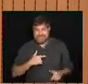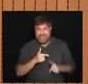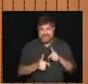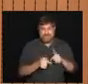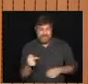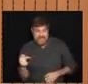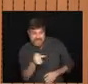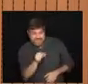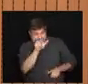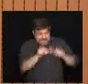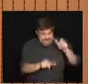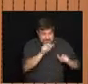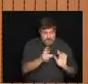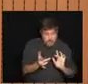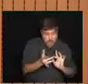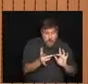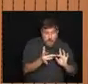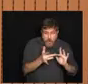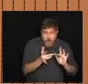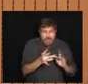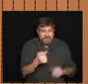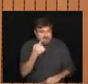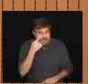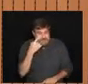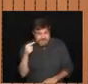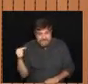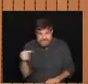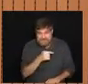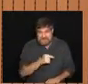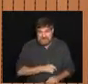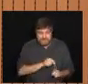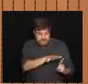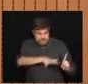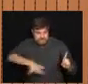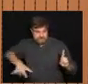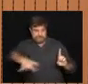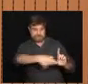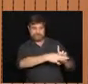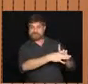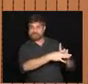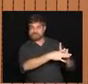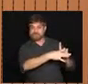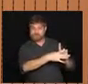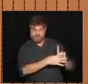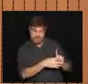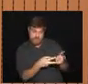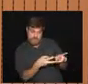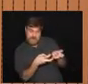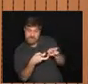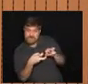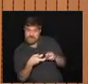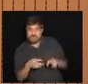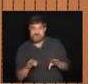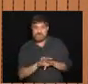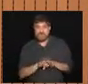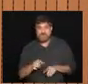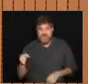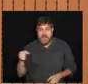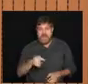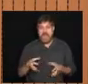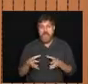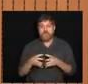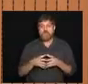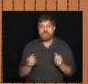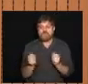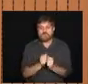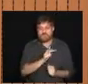dessas pessoas. Quando a gente vê que é muita gente. Vocês vejam agora a comitiva lá do